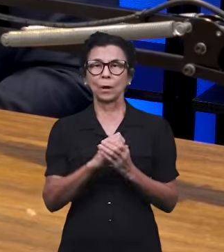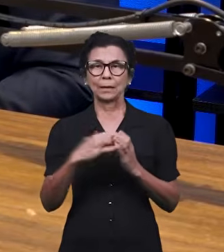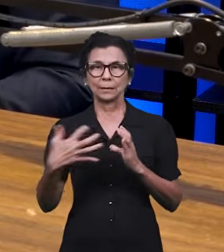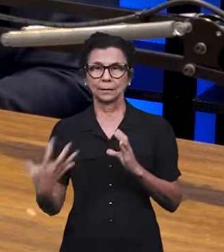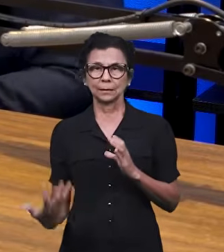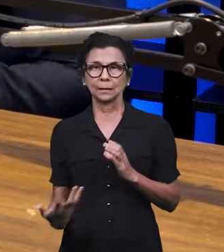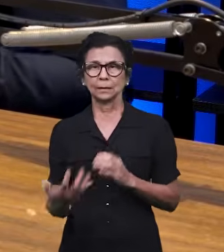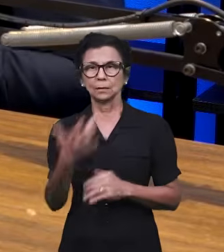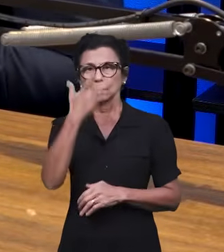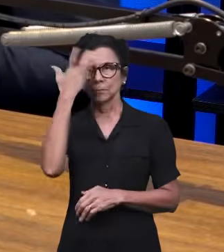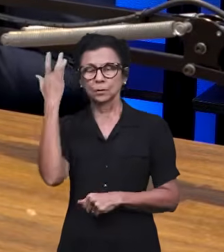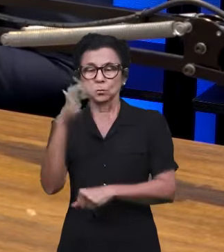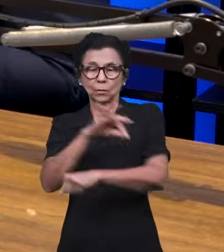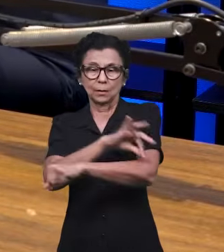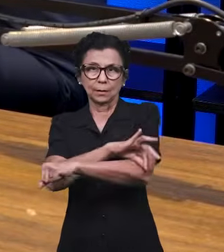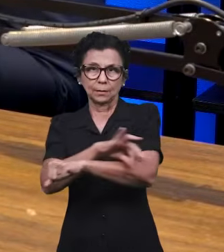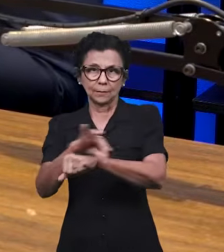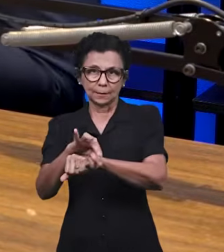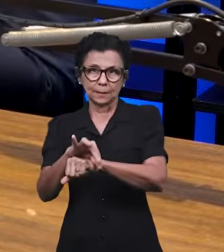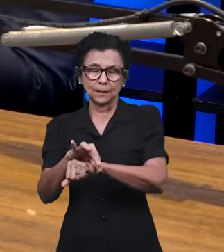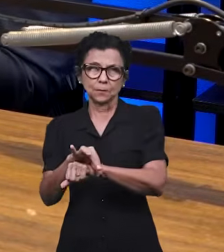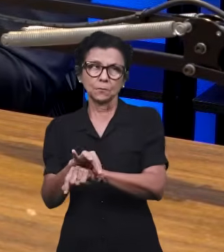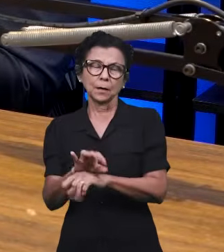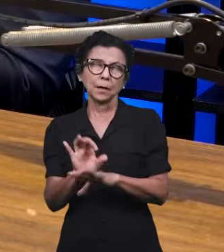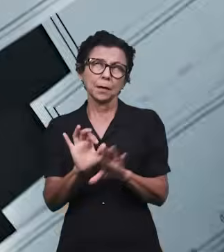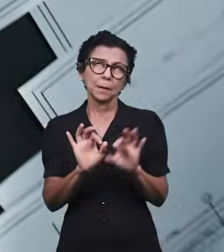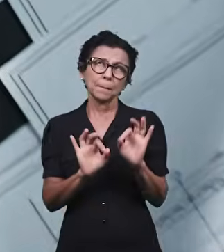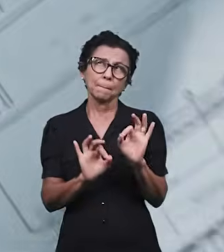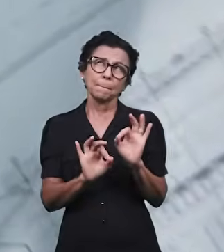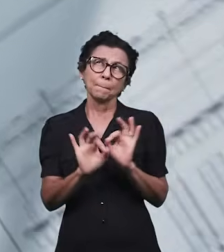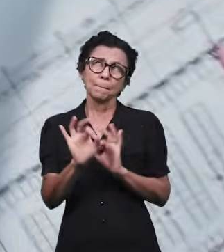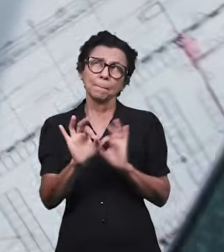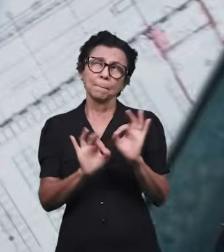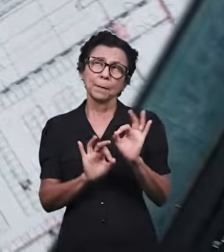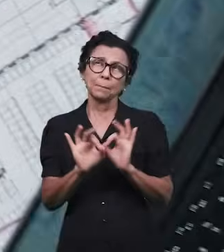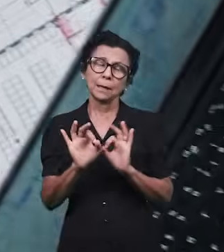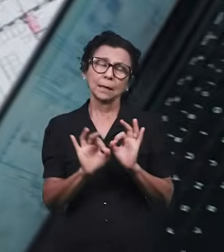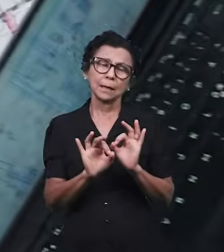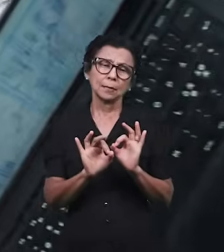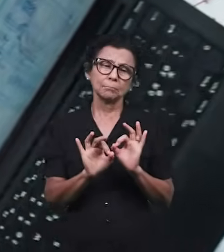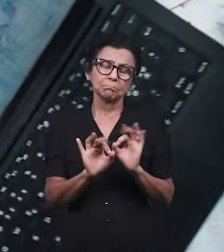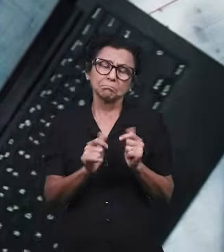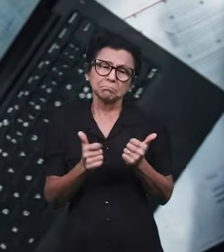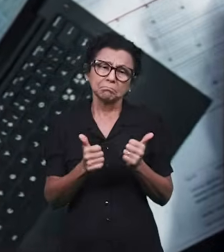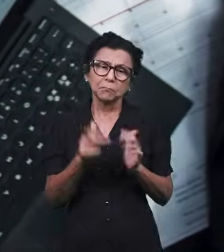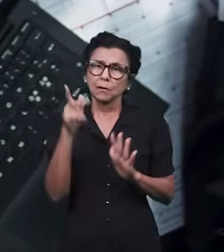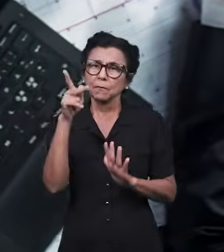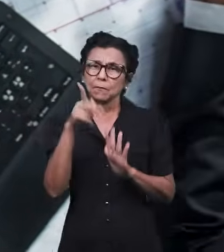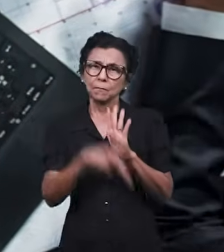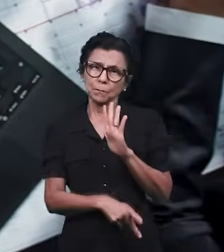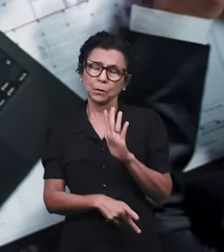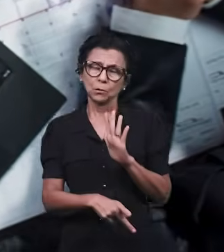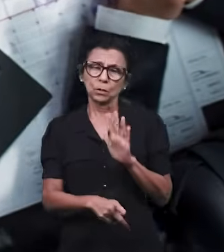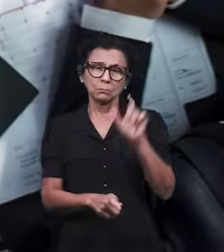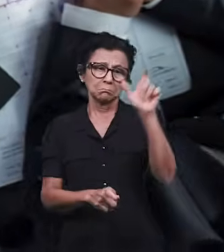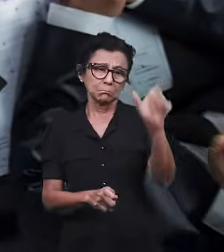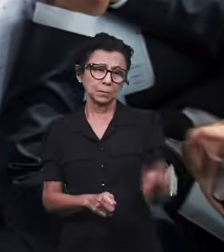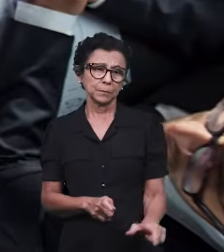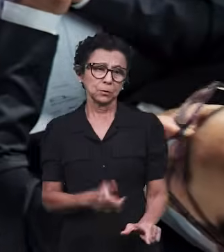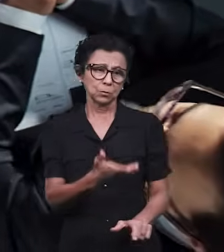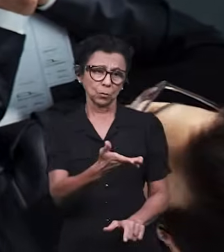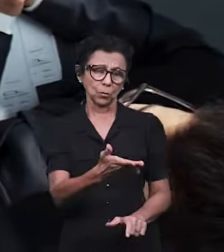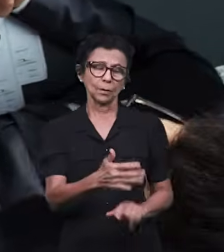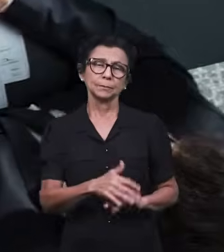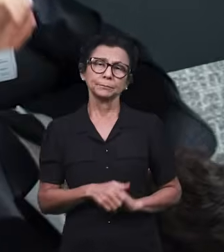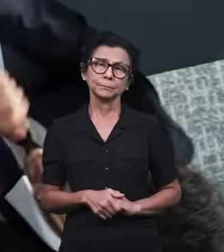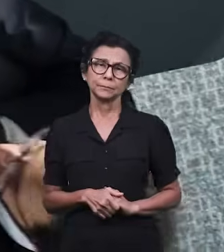executar ali, não executar, mas ele vai planejar algo para alguém, né? Só que